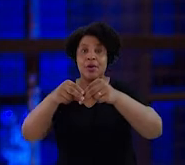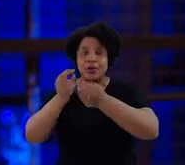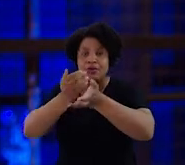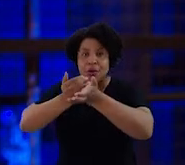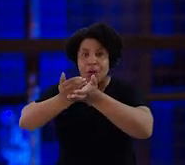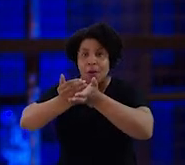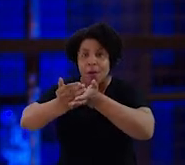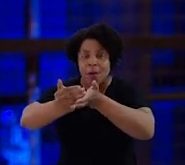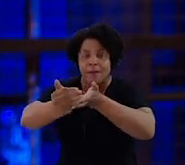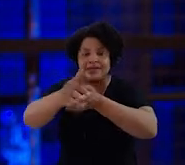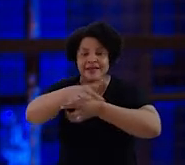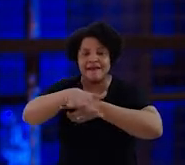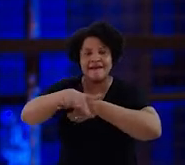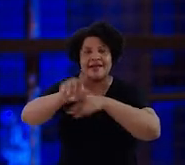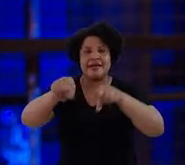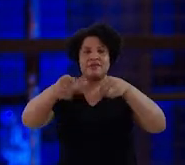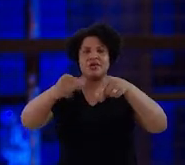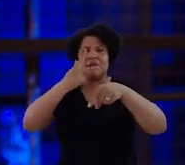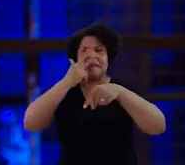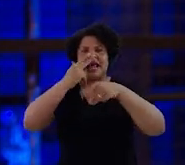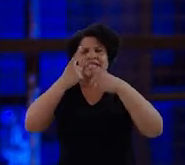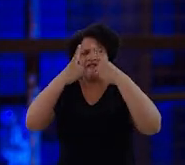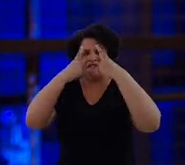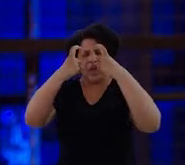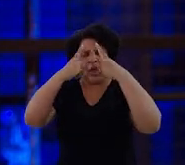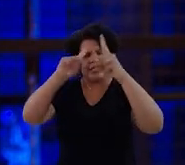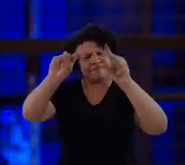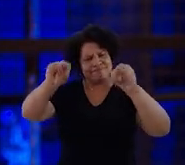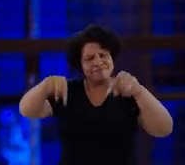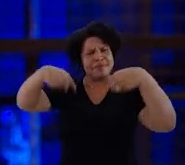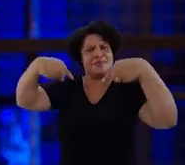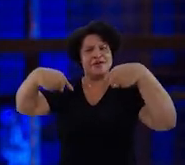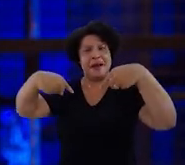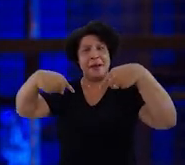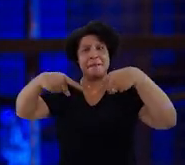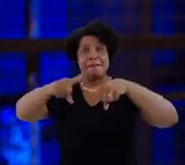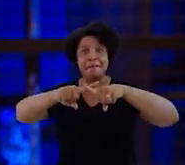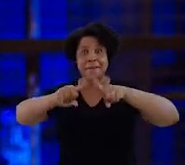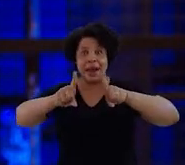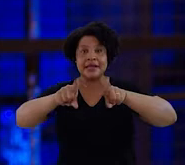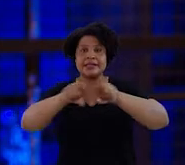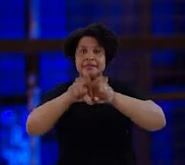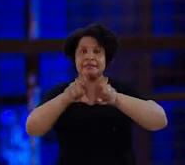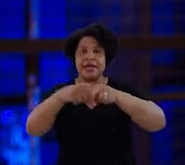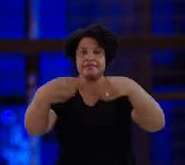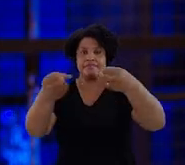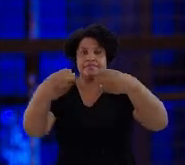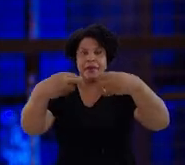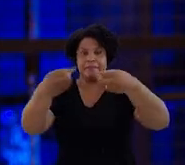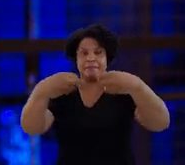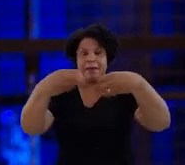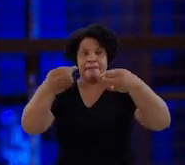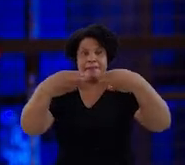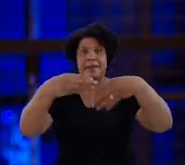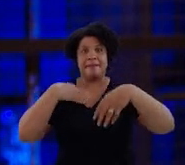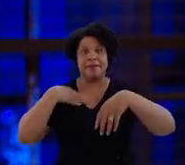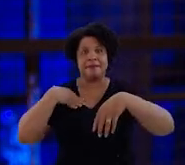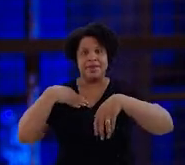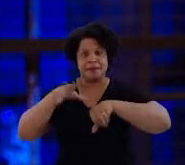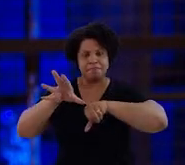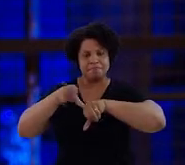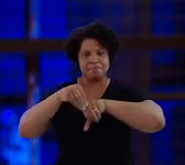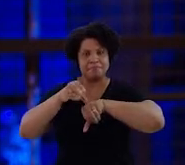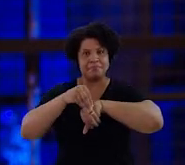música, foi meio que violento, só que muito educacional para mim, sabe? Do meu rolê